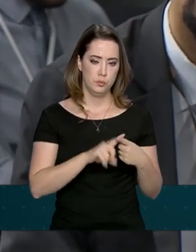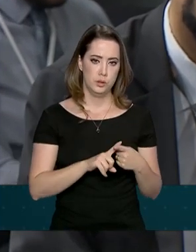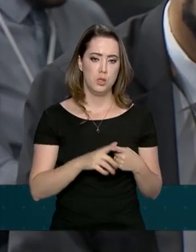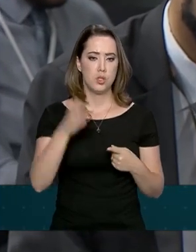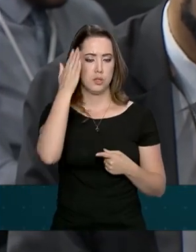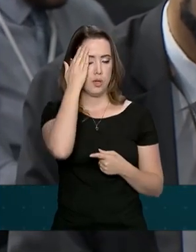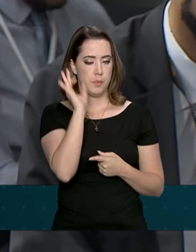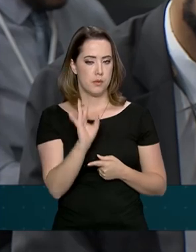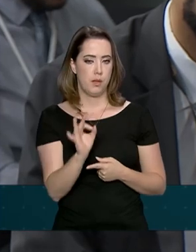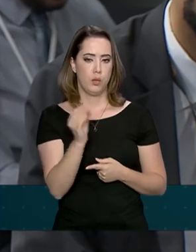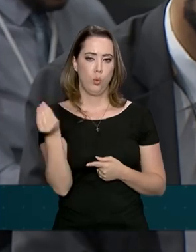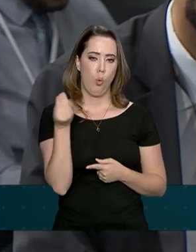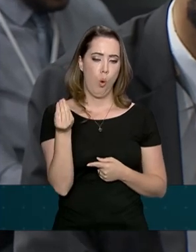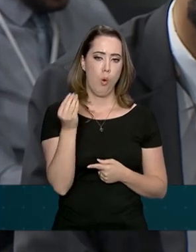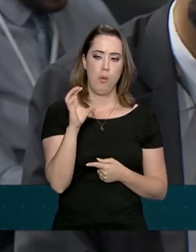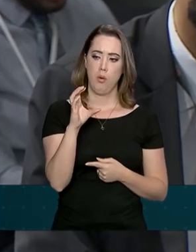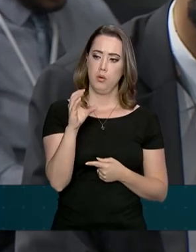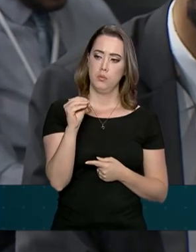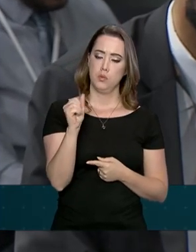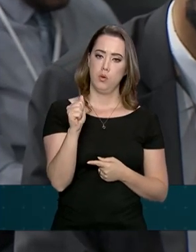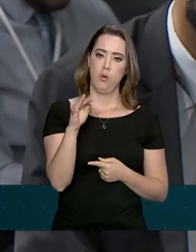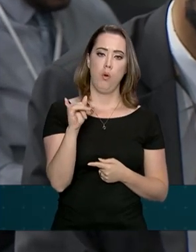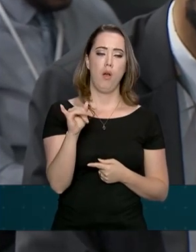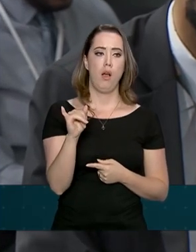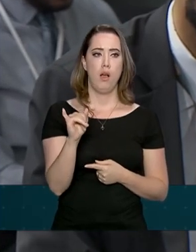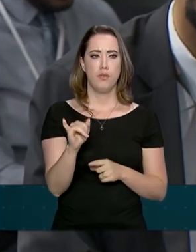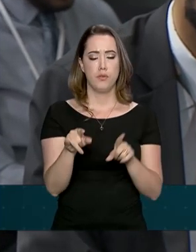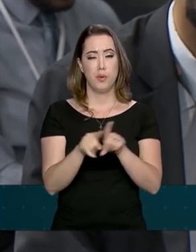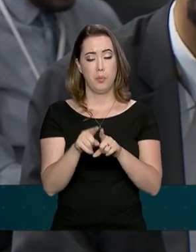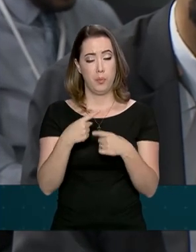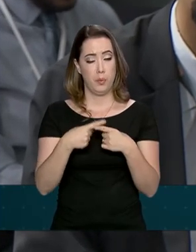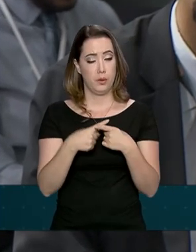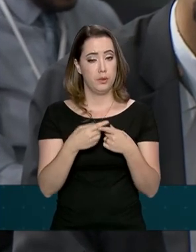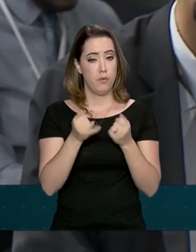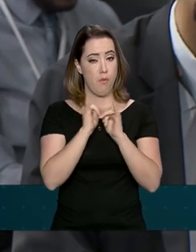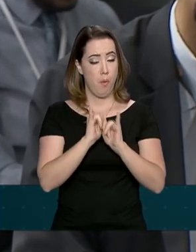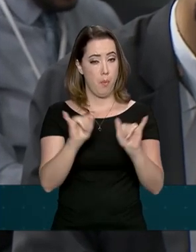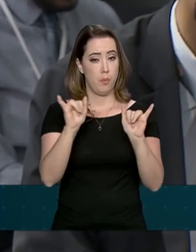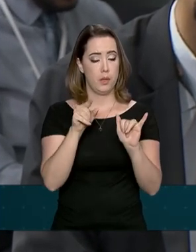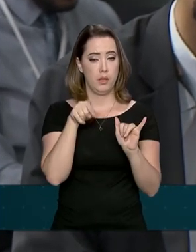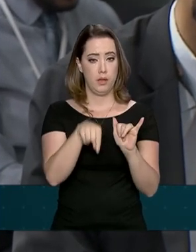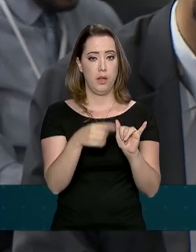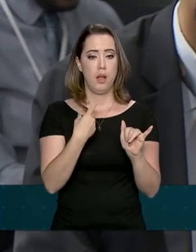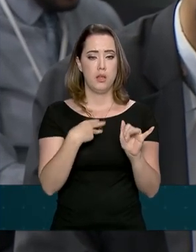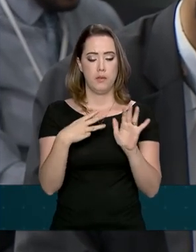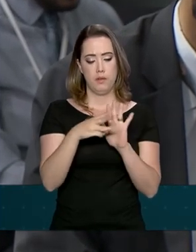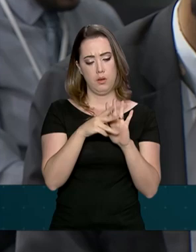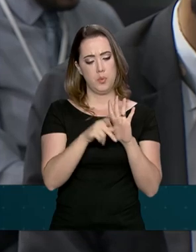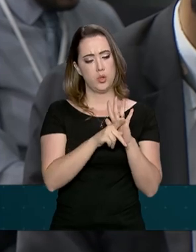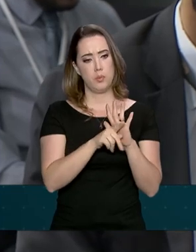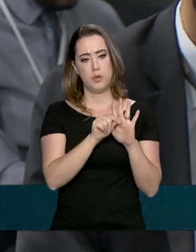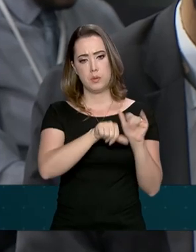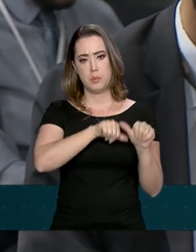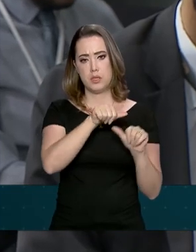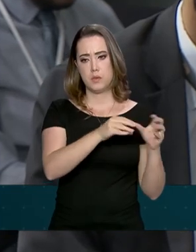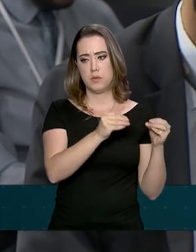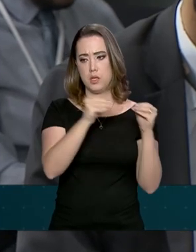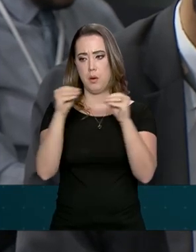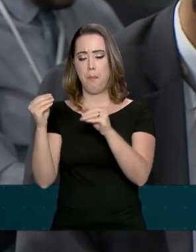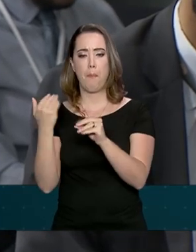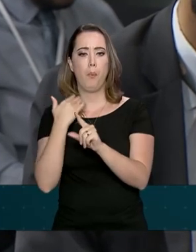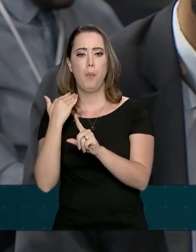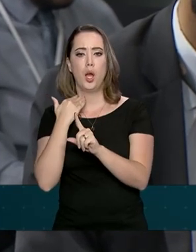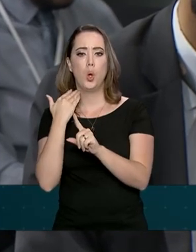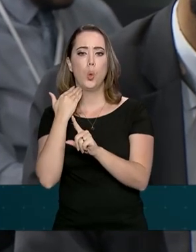coaf que foi publicado que o governo vai mandar uma medida provisória para transferir o quarto banco central que a intenção é mandar ainda esta